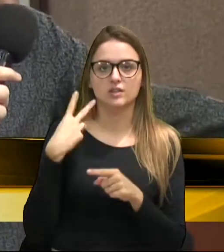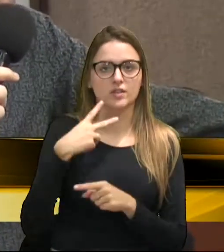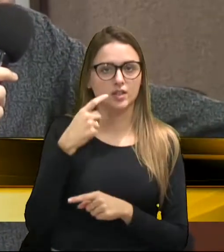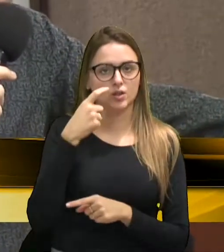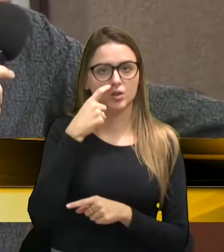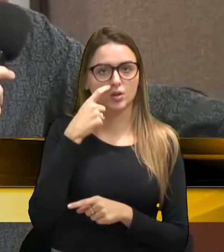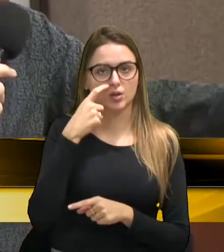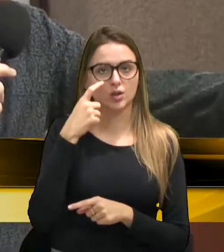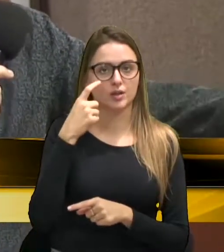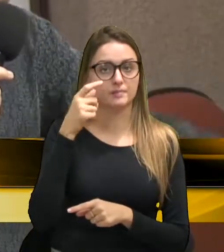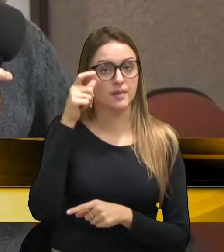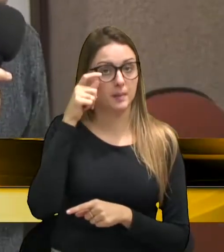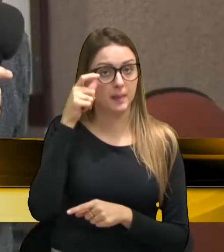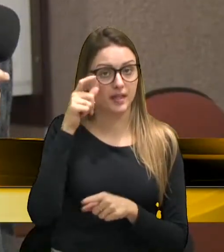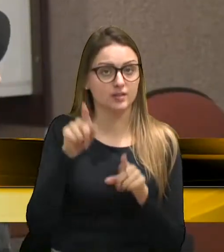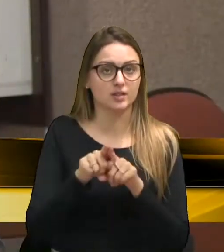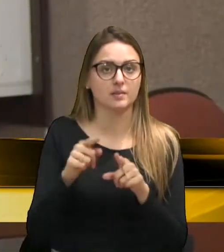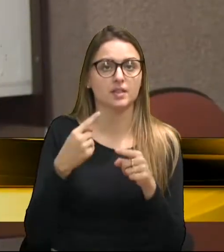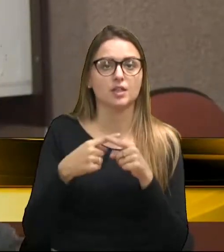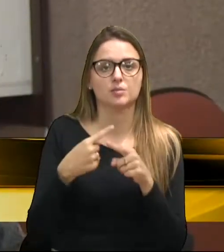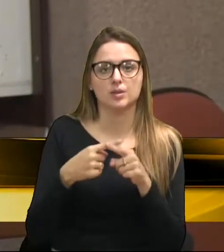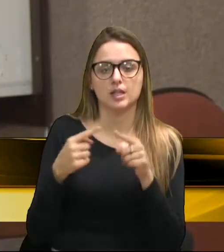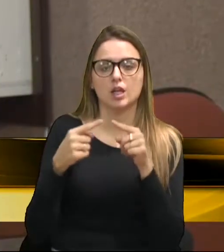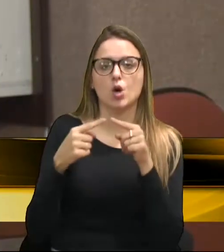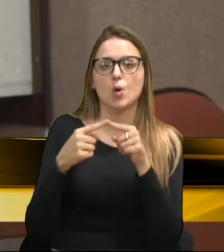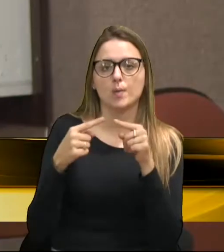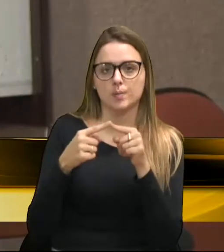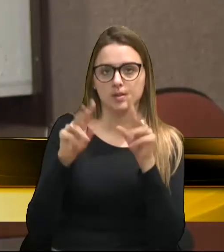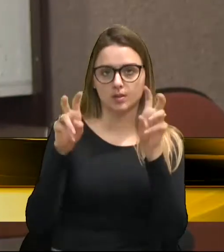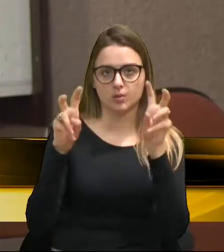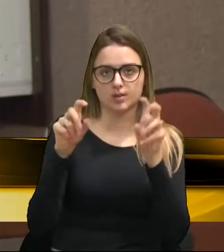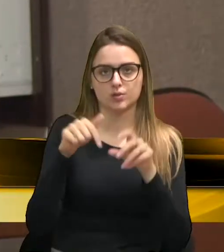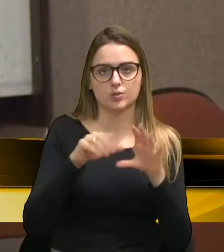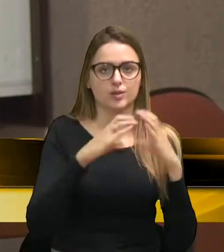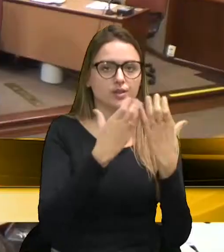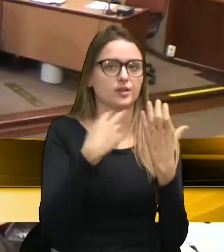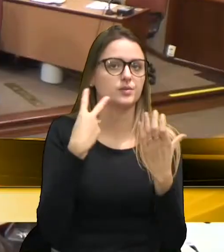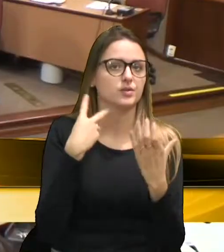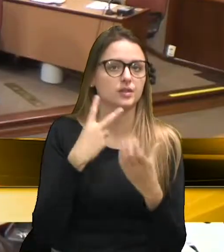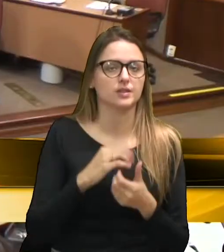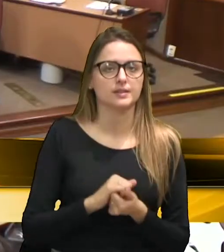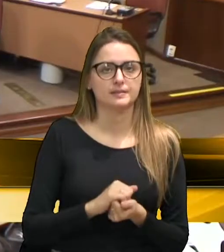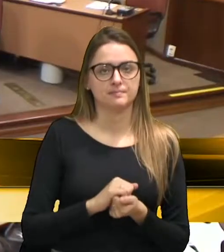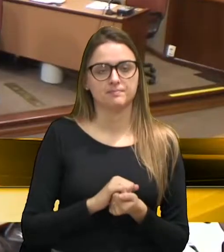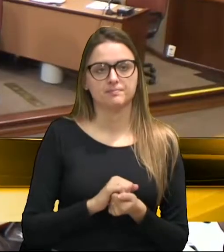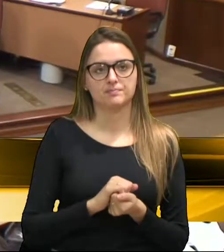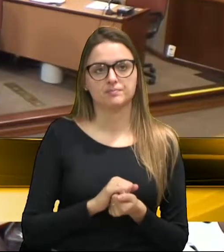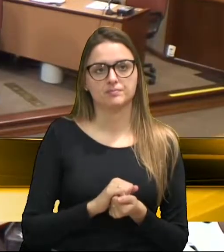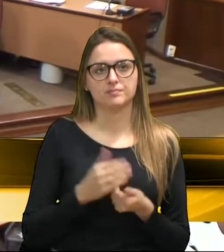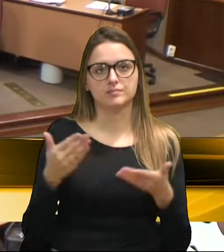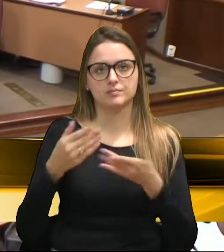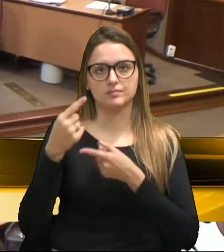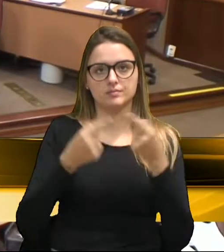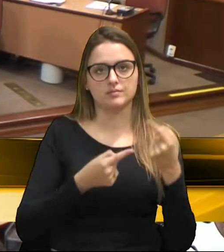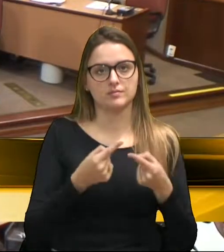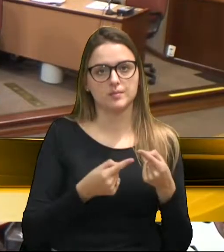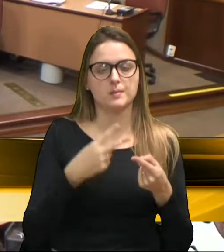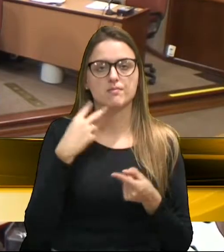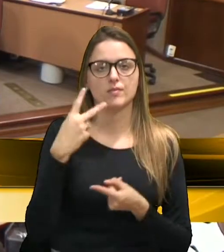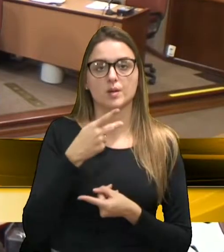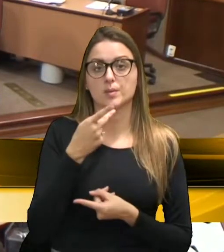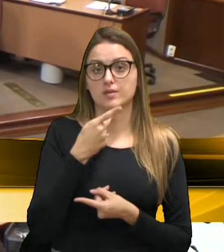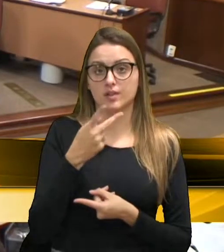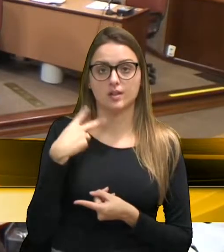também tenho certeza que teria assinado, porque a gente dialoga sobre esse mesmo tema aqui na Câmara de Vereadores. Obrigado. Está em discussão, com a palavra o vereador